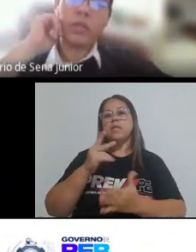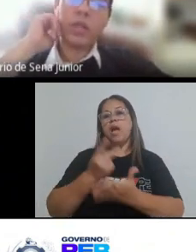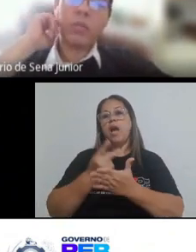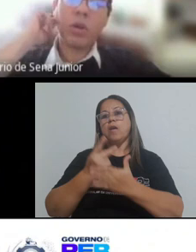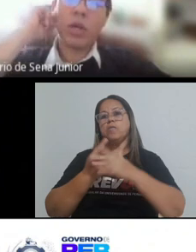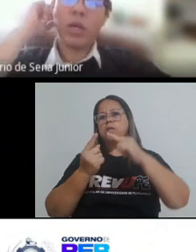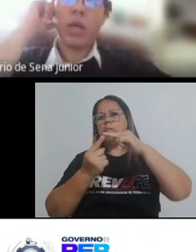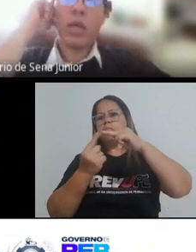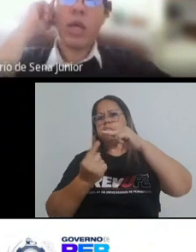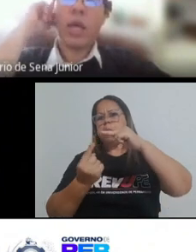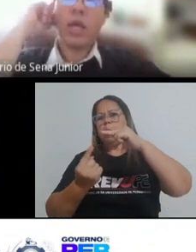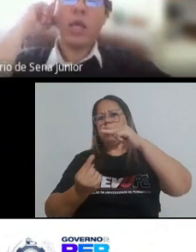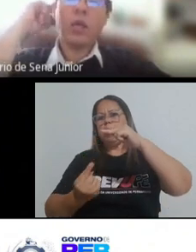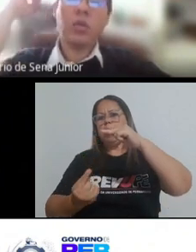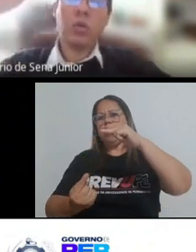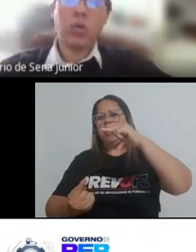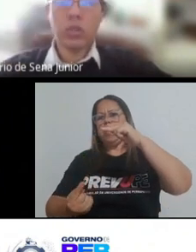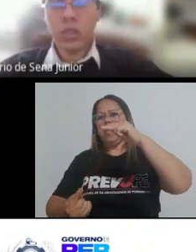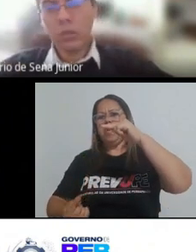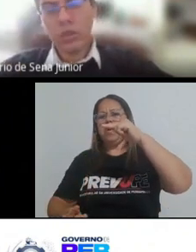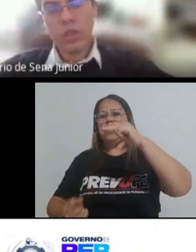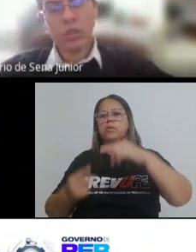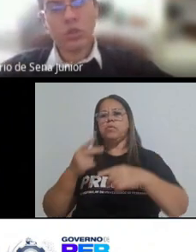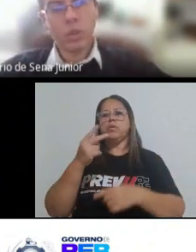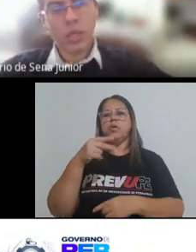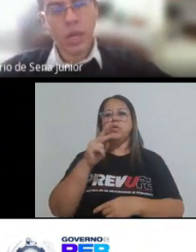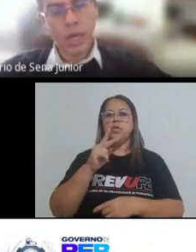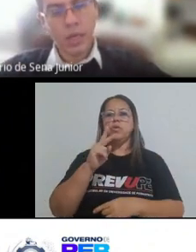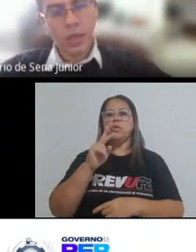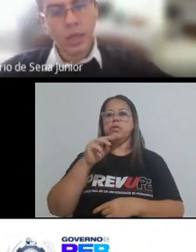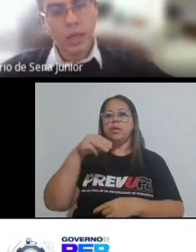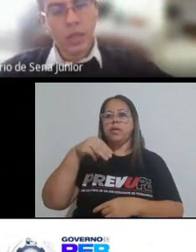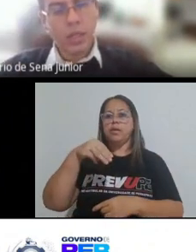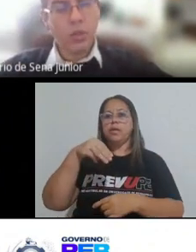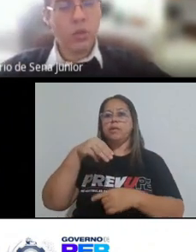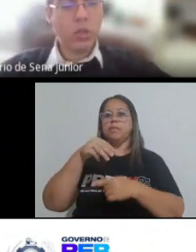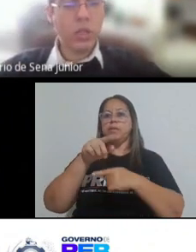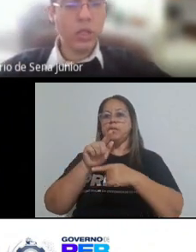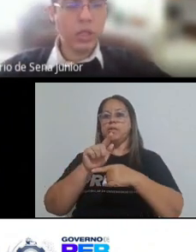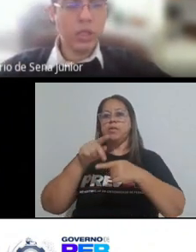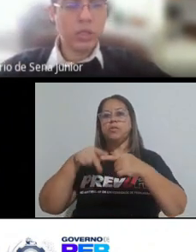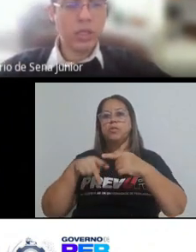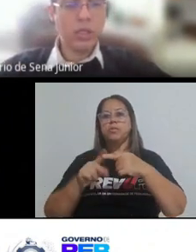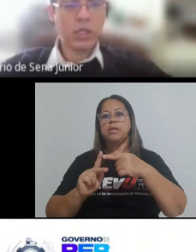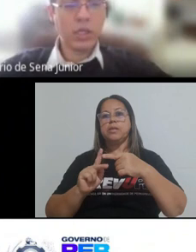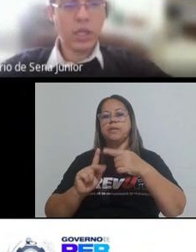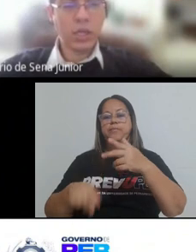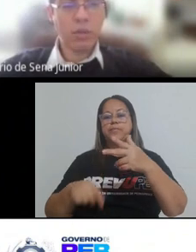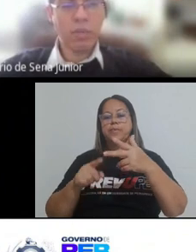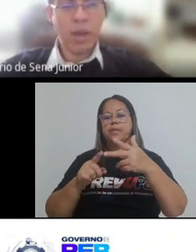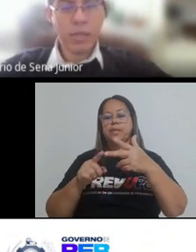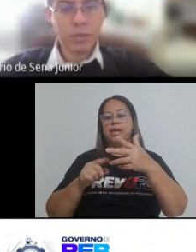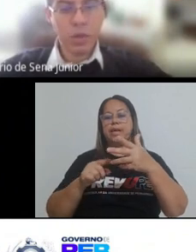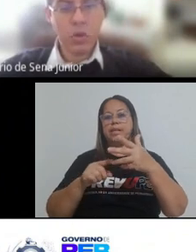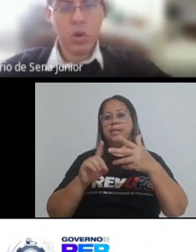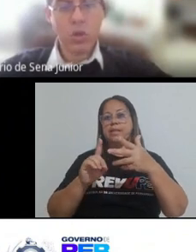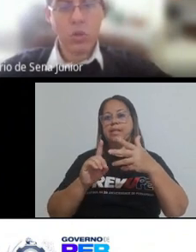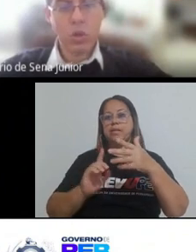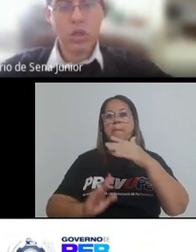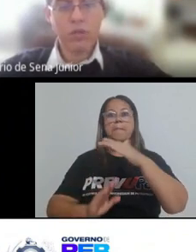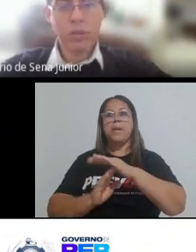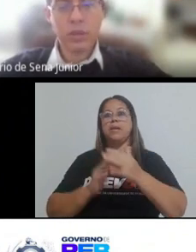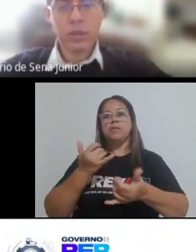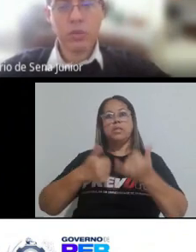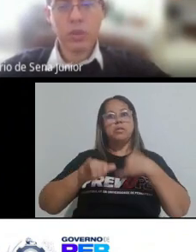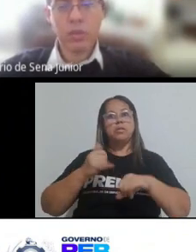deformação da mola é 2 mg sobre K e o item D diz que a energia cinética máxima ocorre